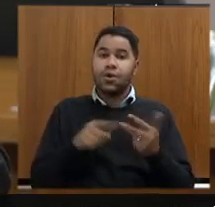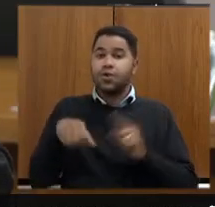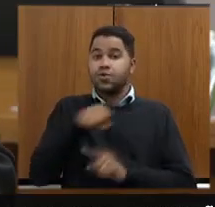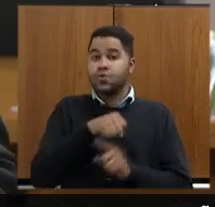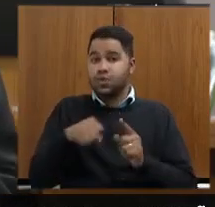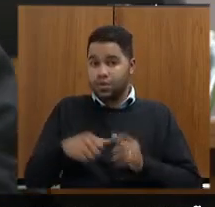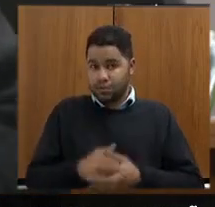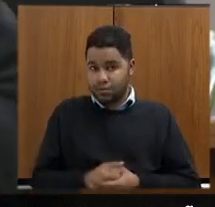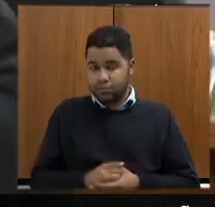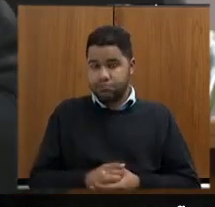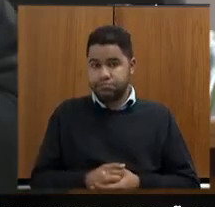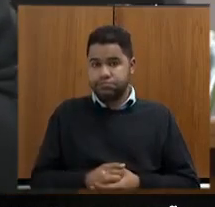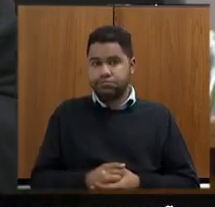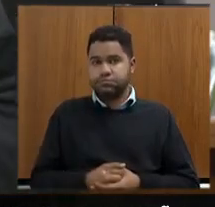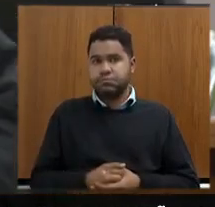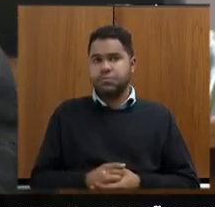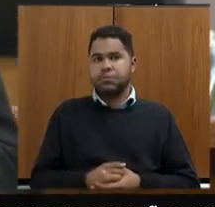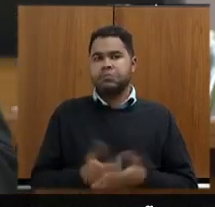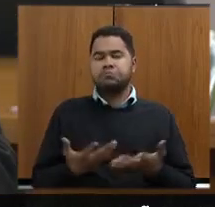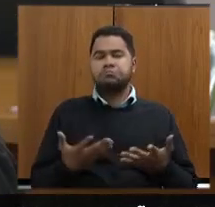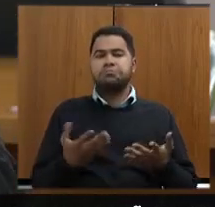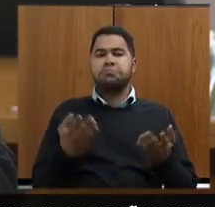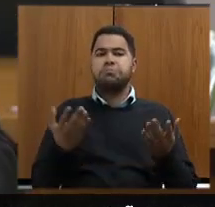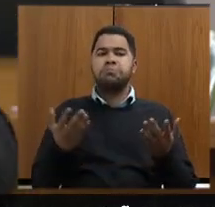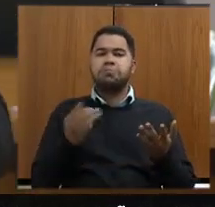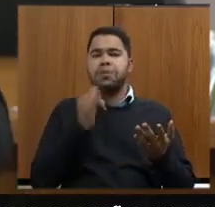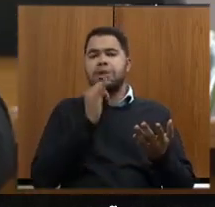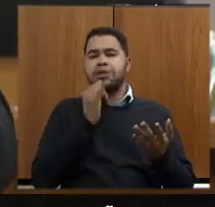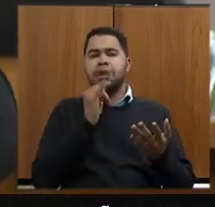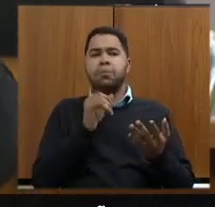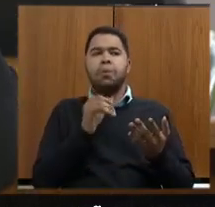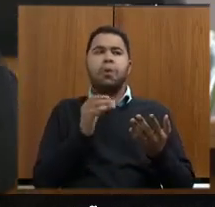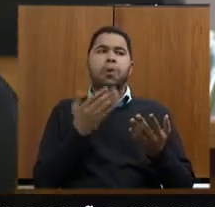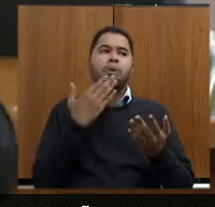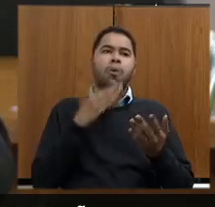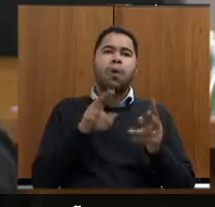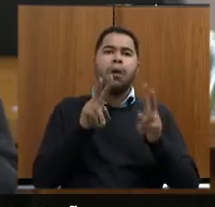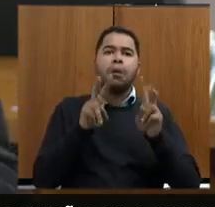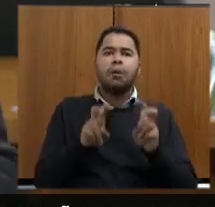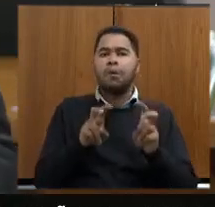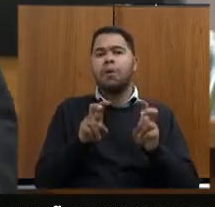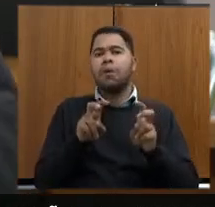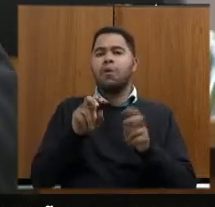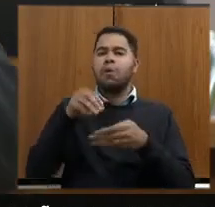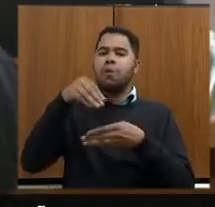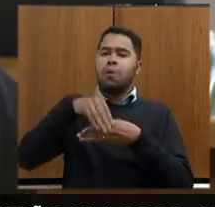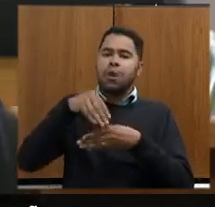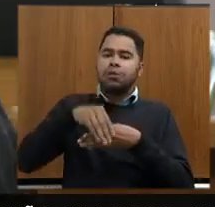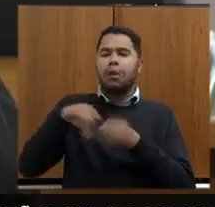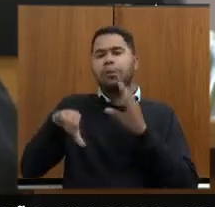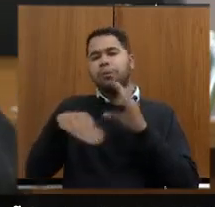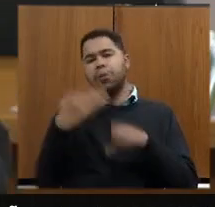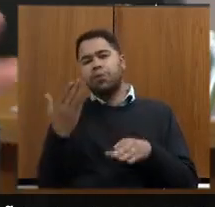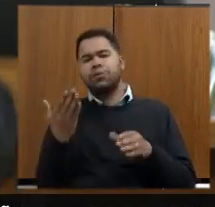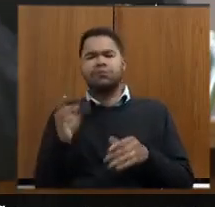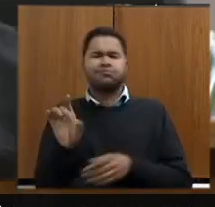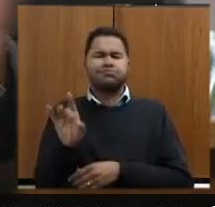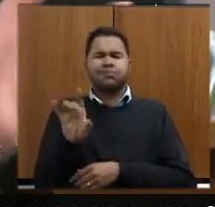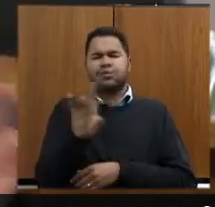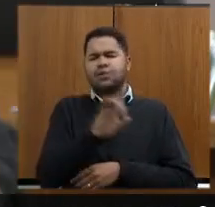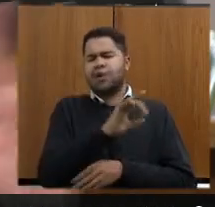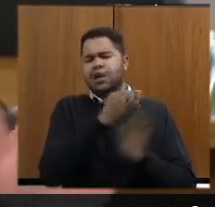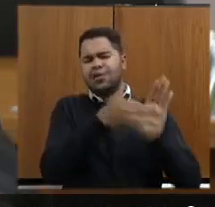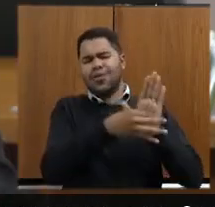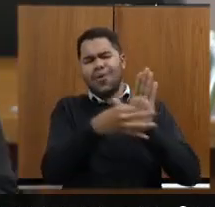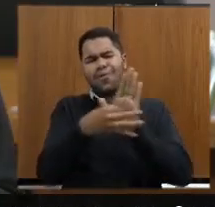sociedade não vou que entrar no mérito do do anexo do governo encaminhou Se cada um tem